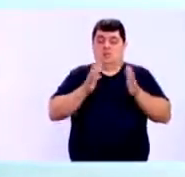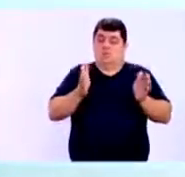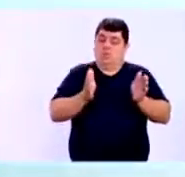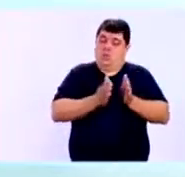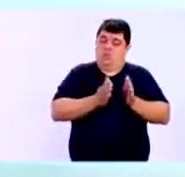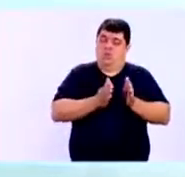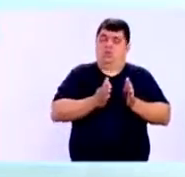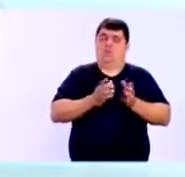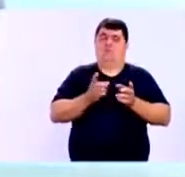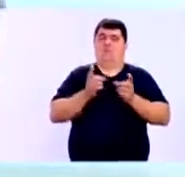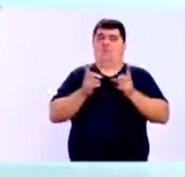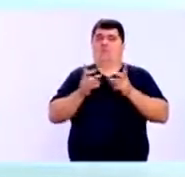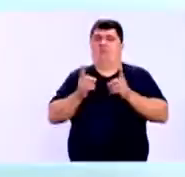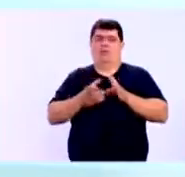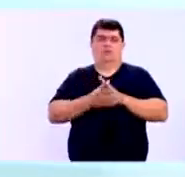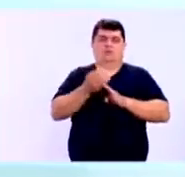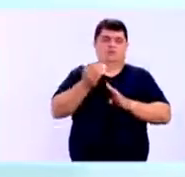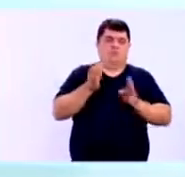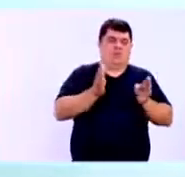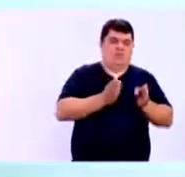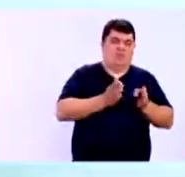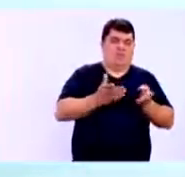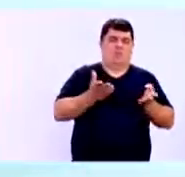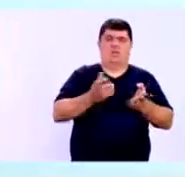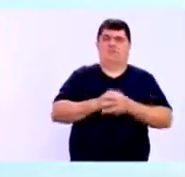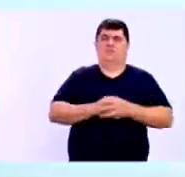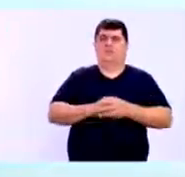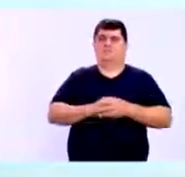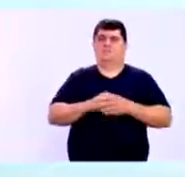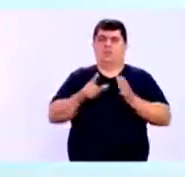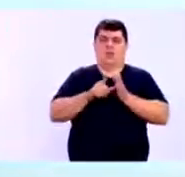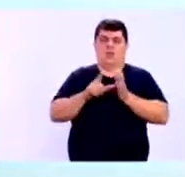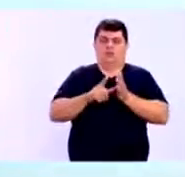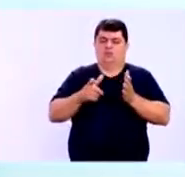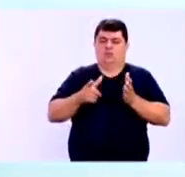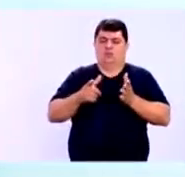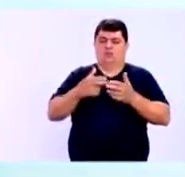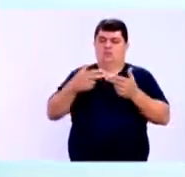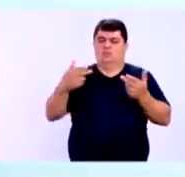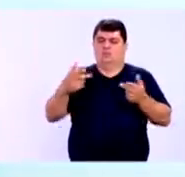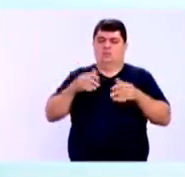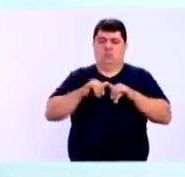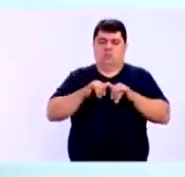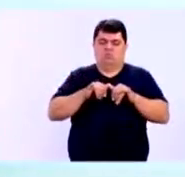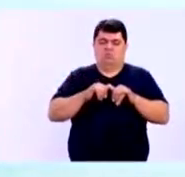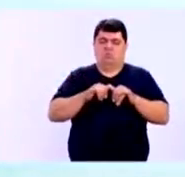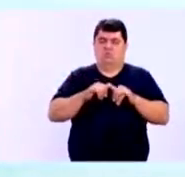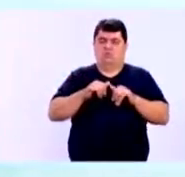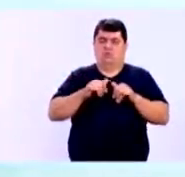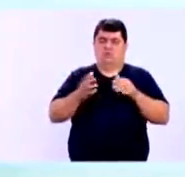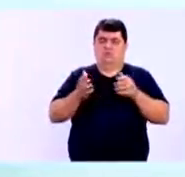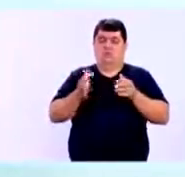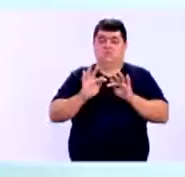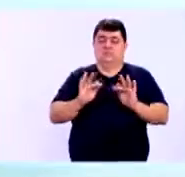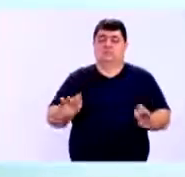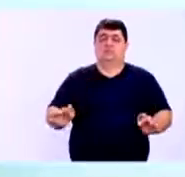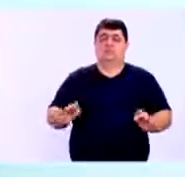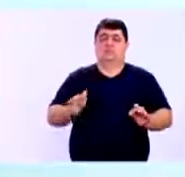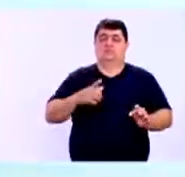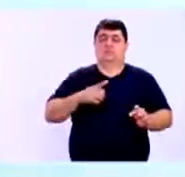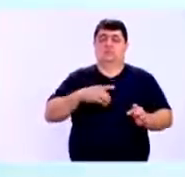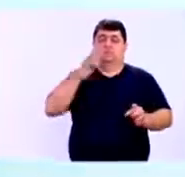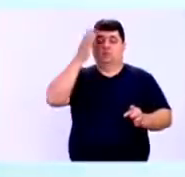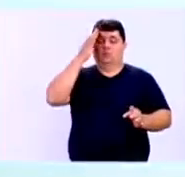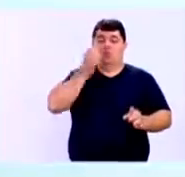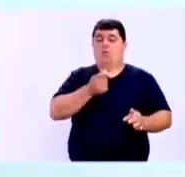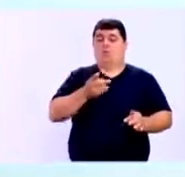venda de sapato, aquela sapataria pequena, aquela lojinha, a mercearia. É assim que ele busca saber quanto ele